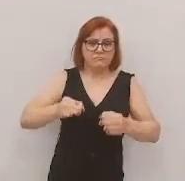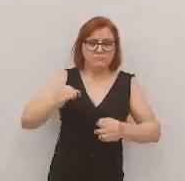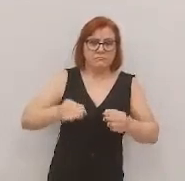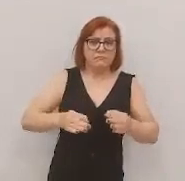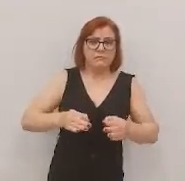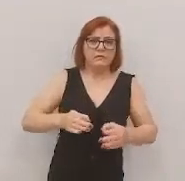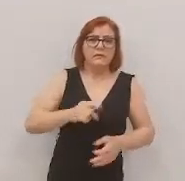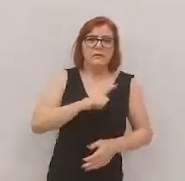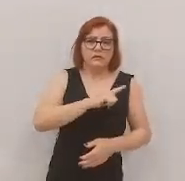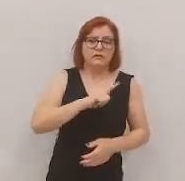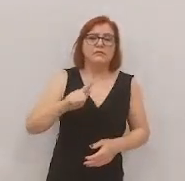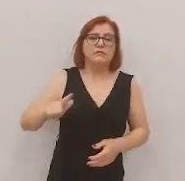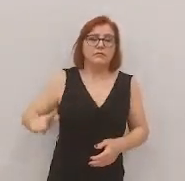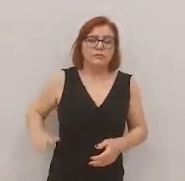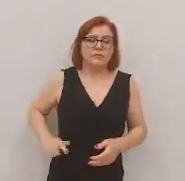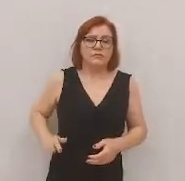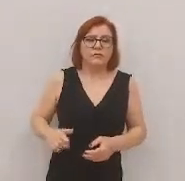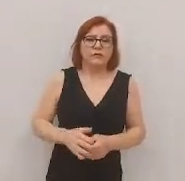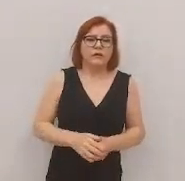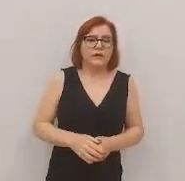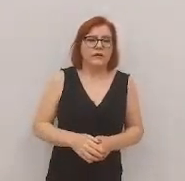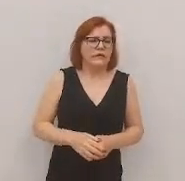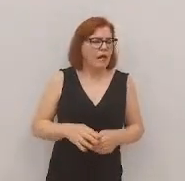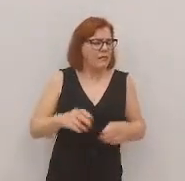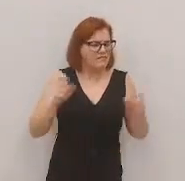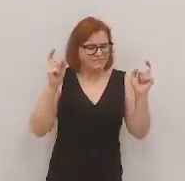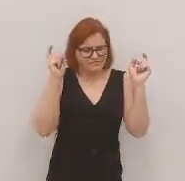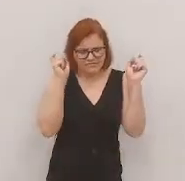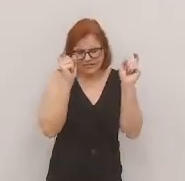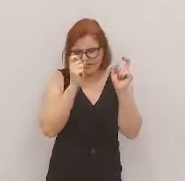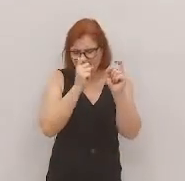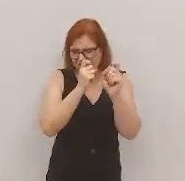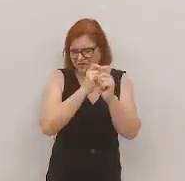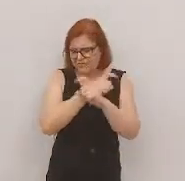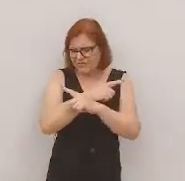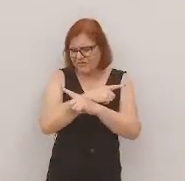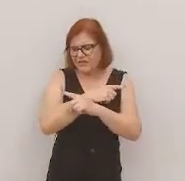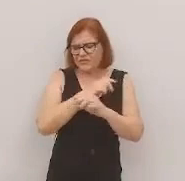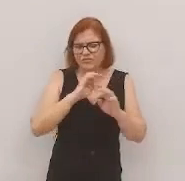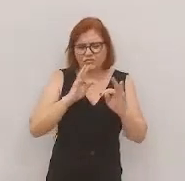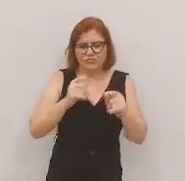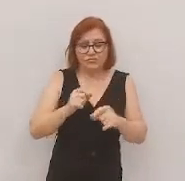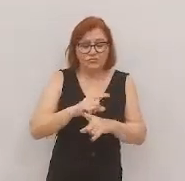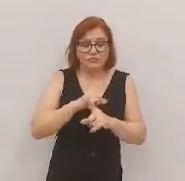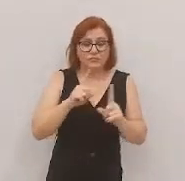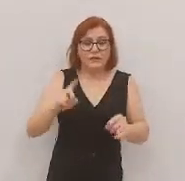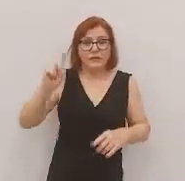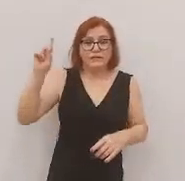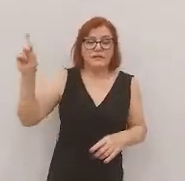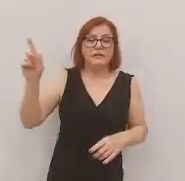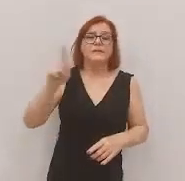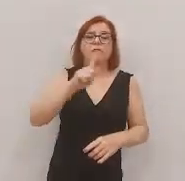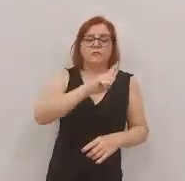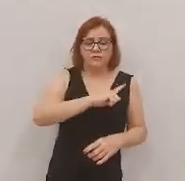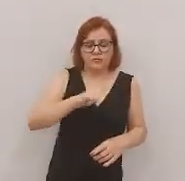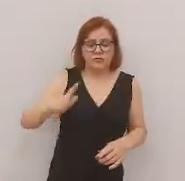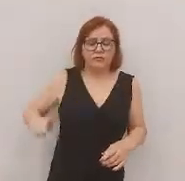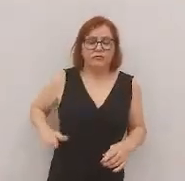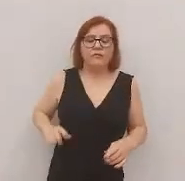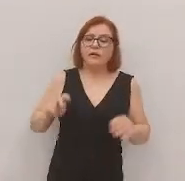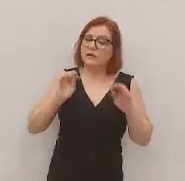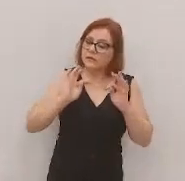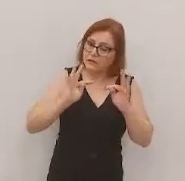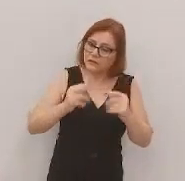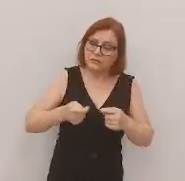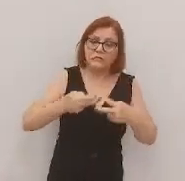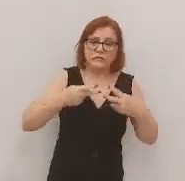Jesus, pode estar ruim, difícil, bomba caindo, edifício explodindo, mas Deus está no